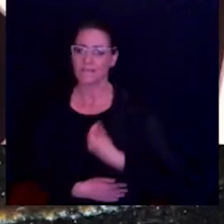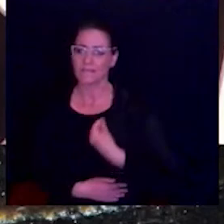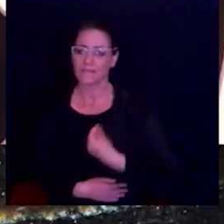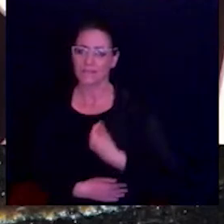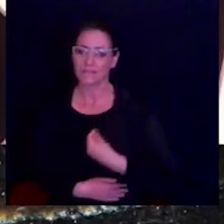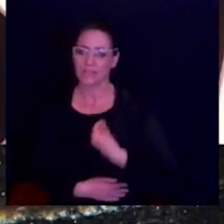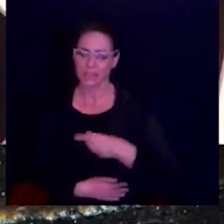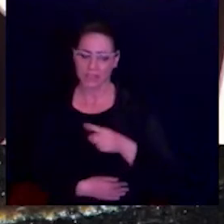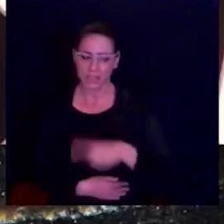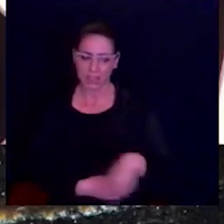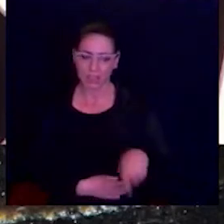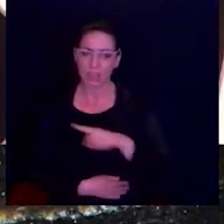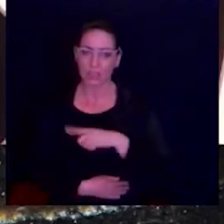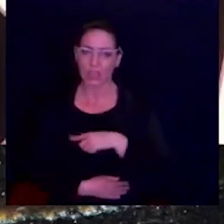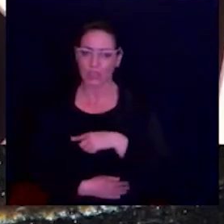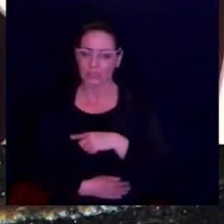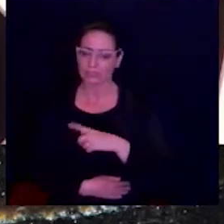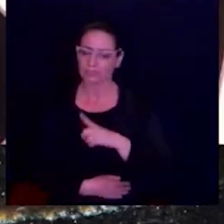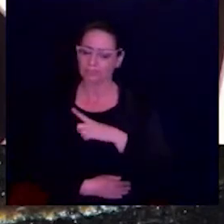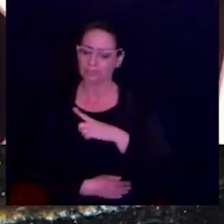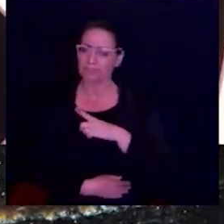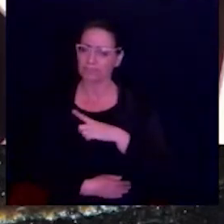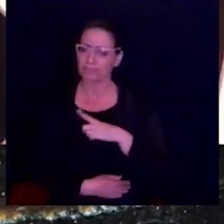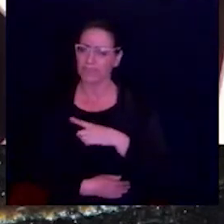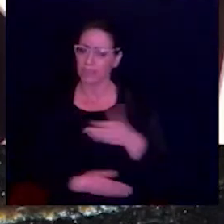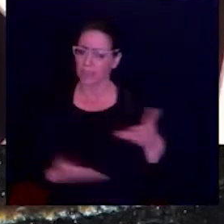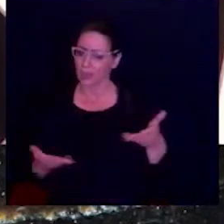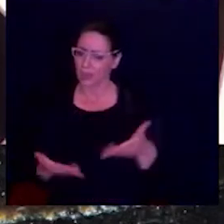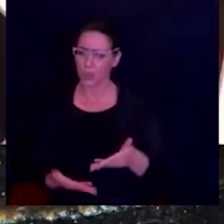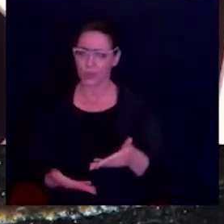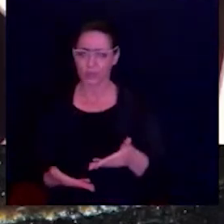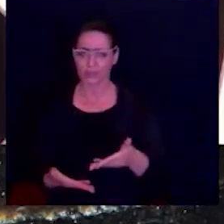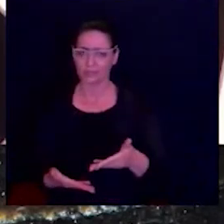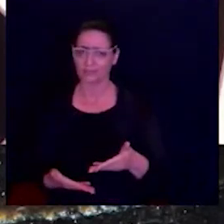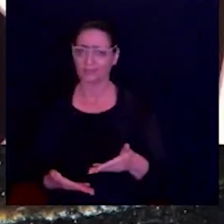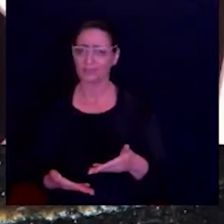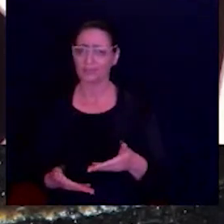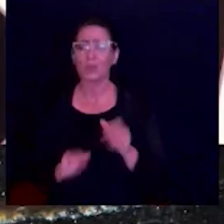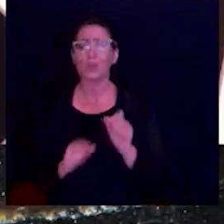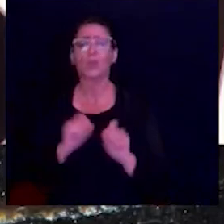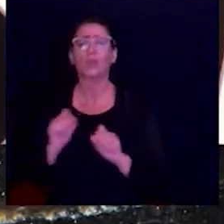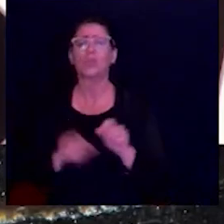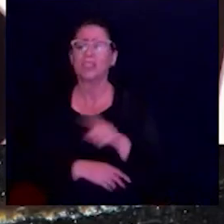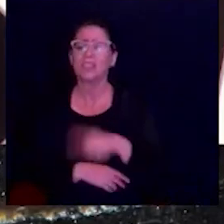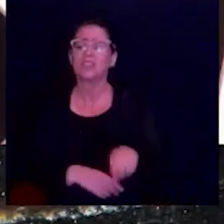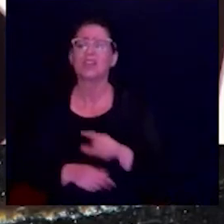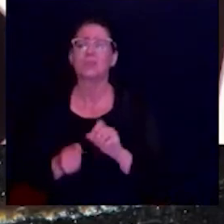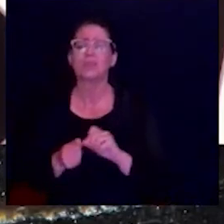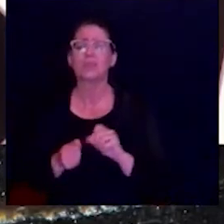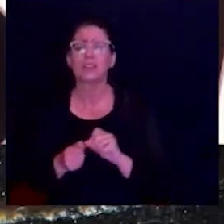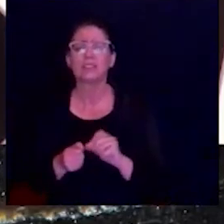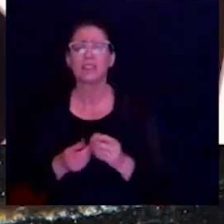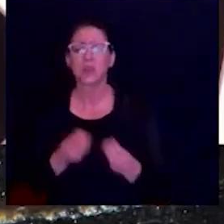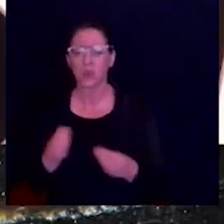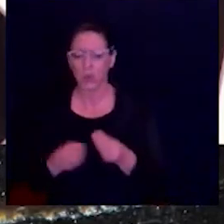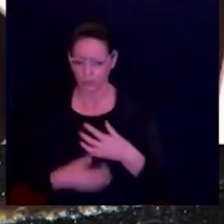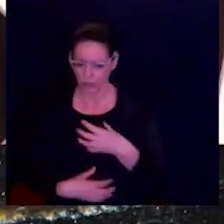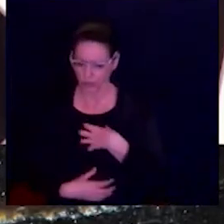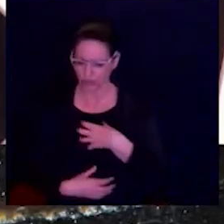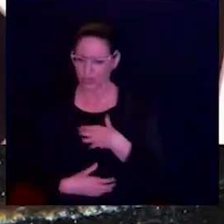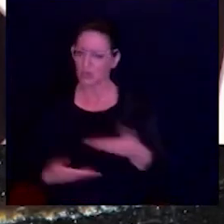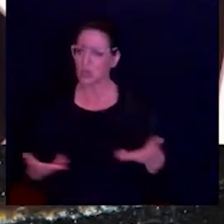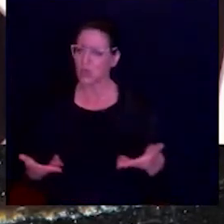nossas condições existenciais são essas que estão aqui. Agora, o que nós fazemos com as condições, com